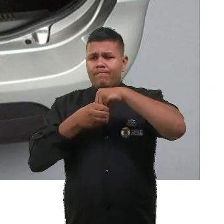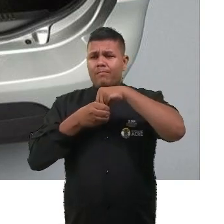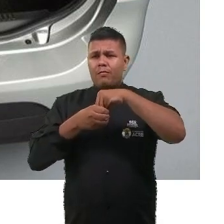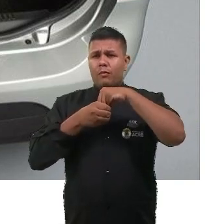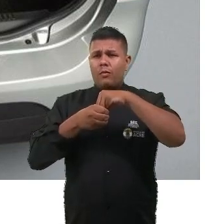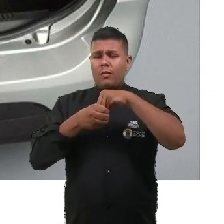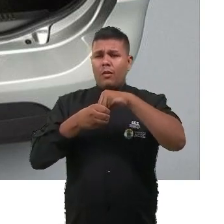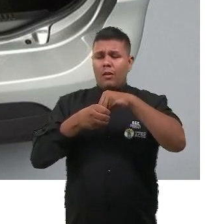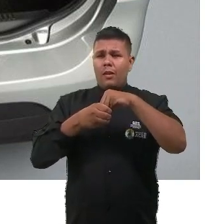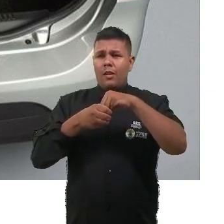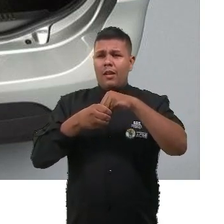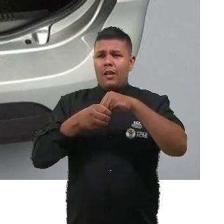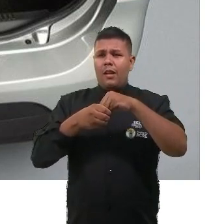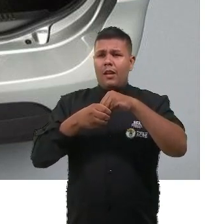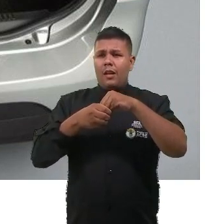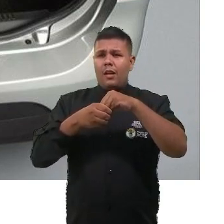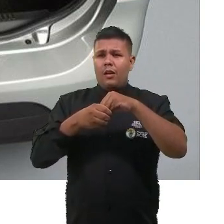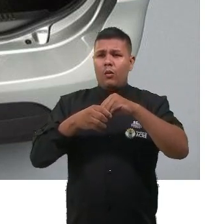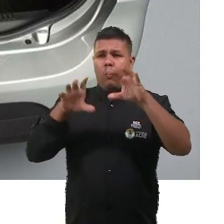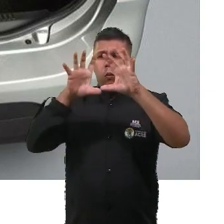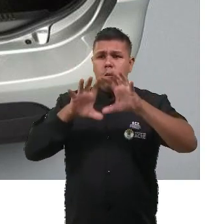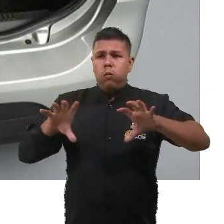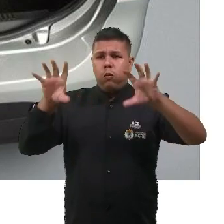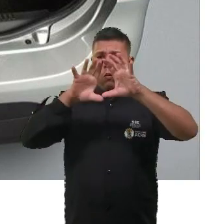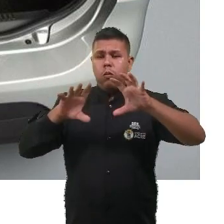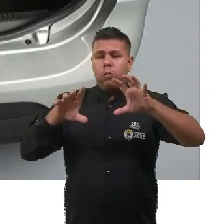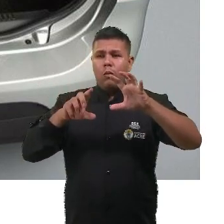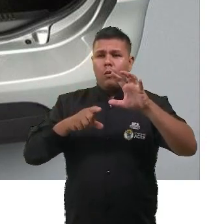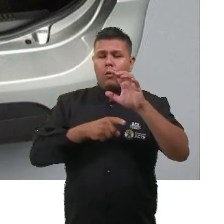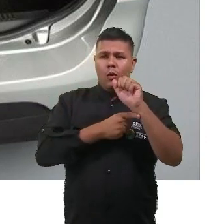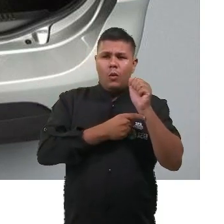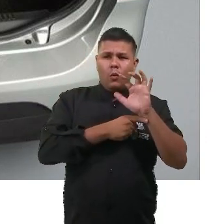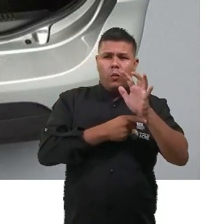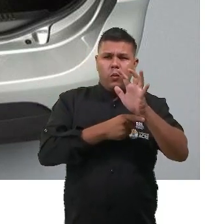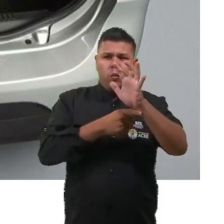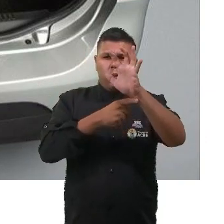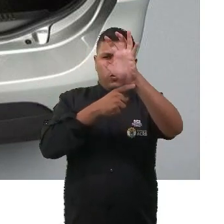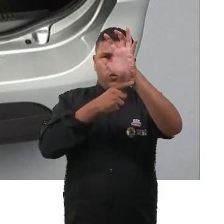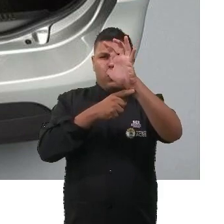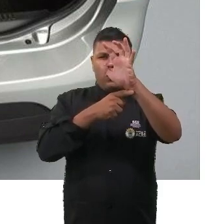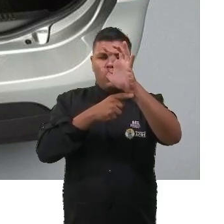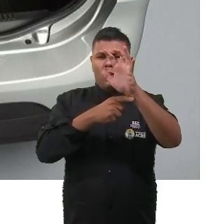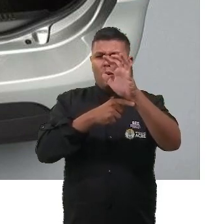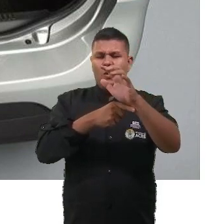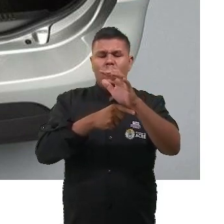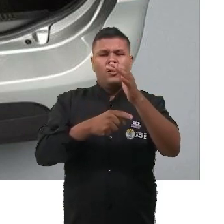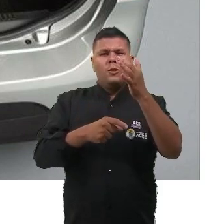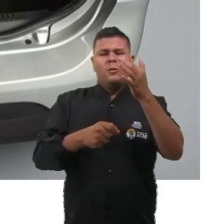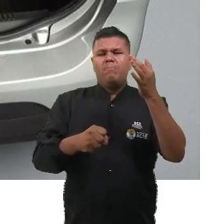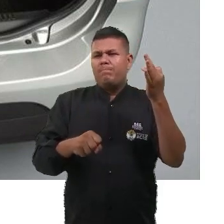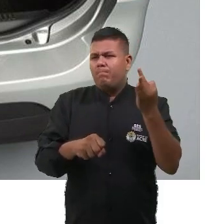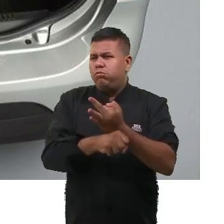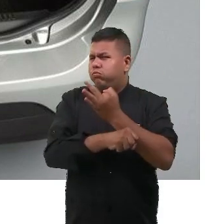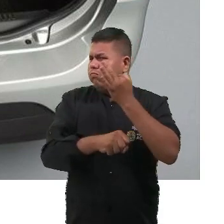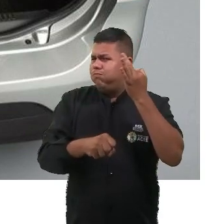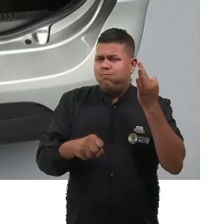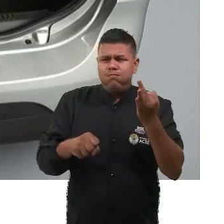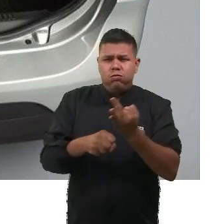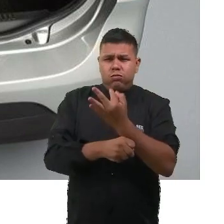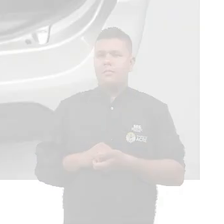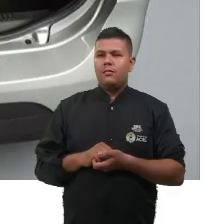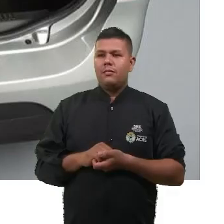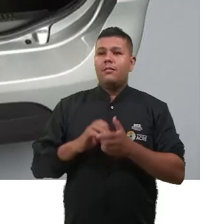cilindro. E pode chegar um momento em que esse cilindro ele não suporta essa pressão e aí acontece